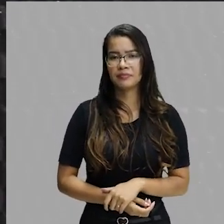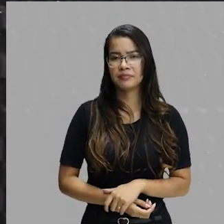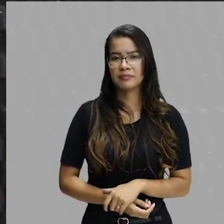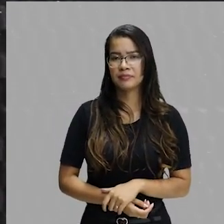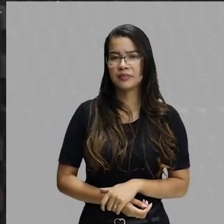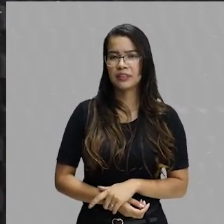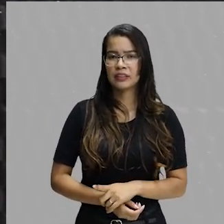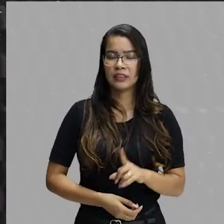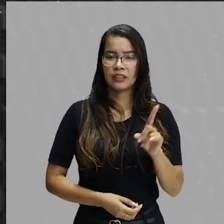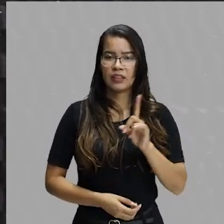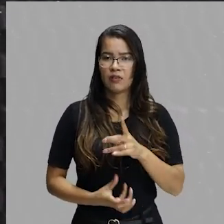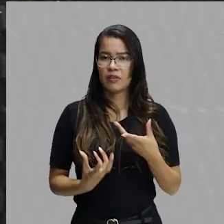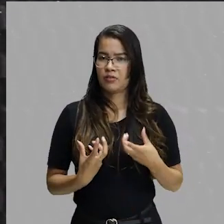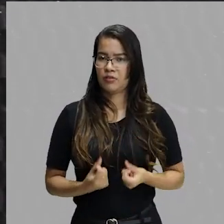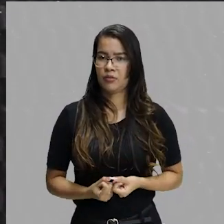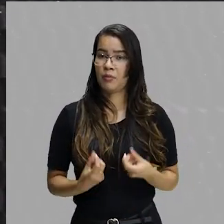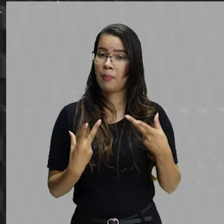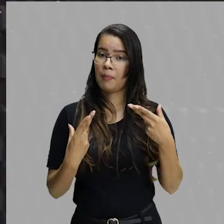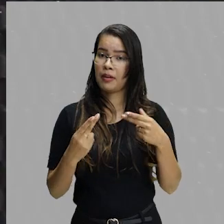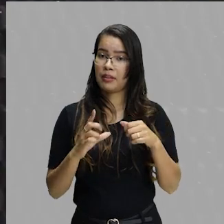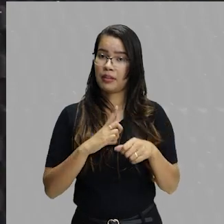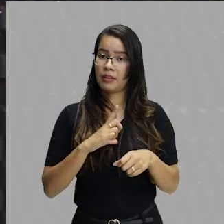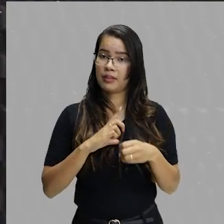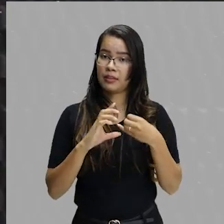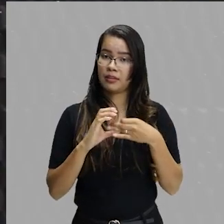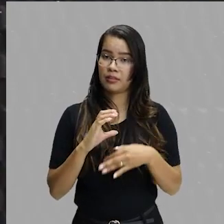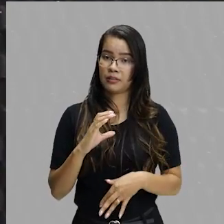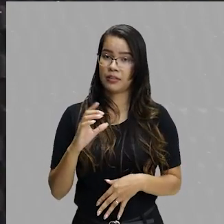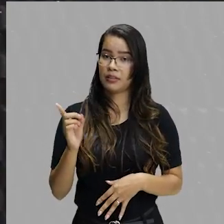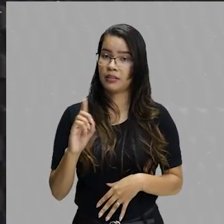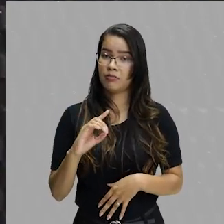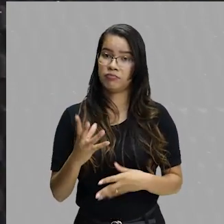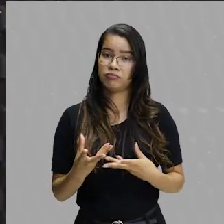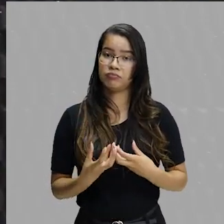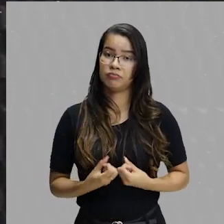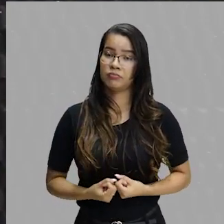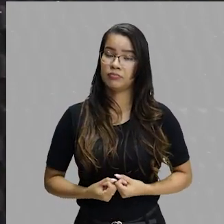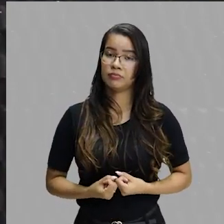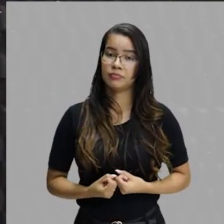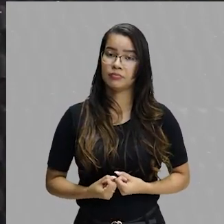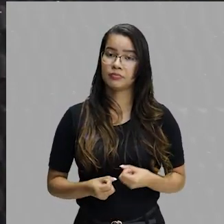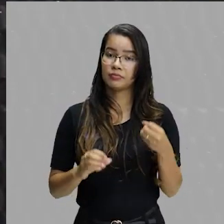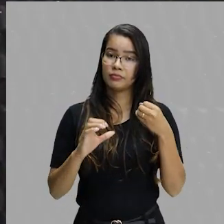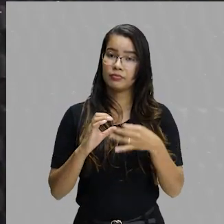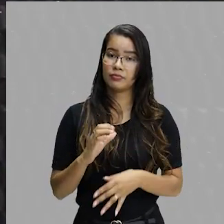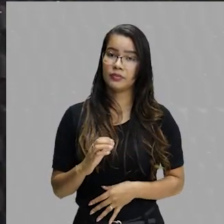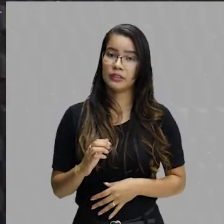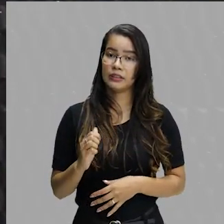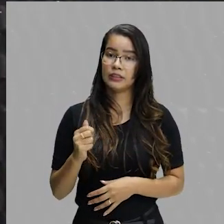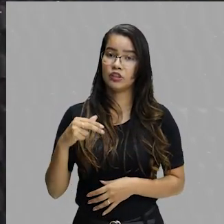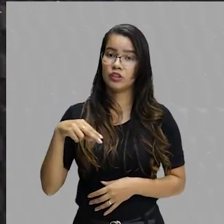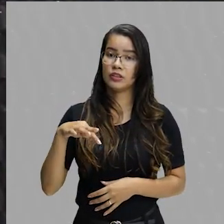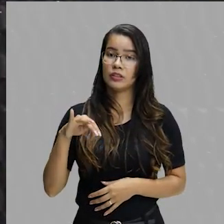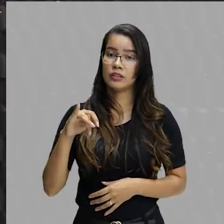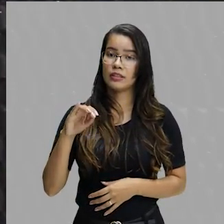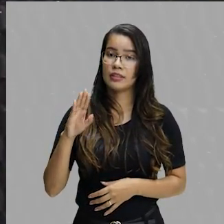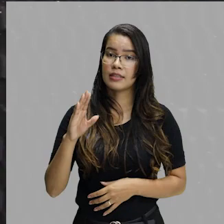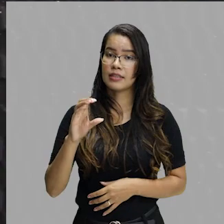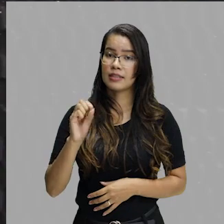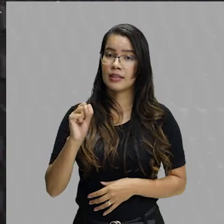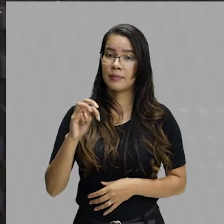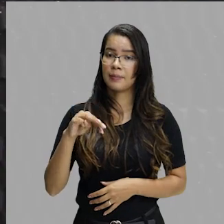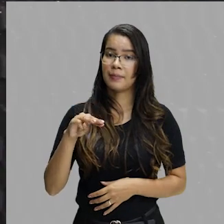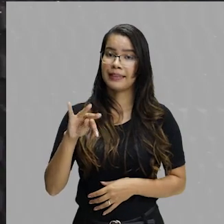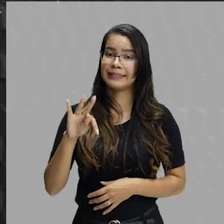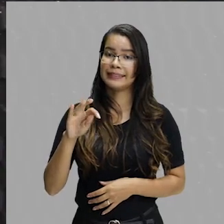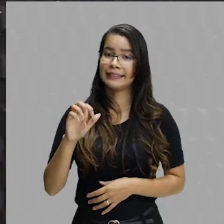Não assume, apesar de ter características antissemitas, não assume oficialmente uma característica antissemita. Então, isso favorece a